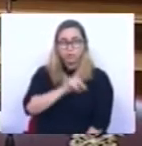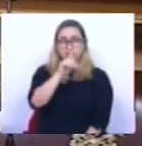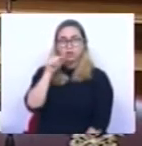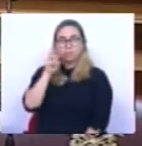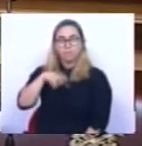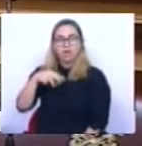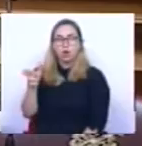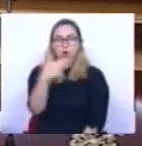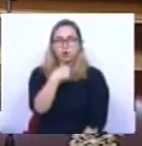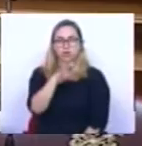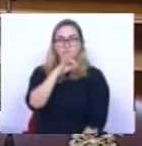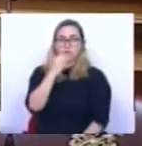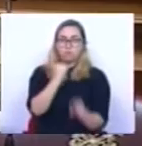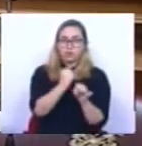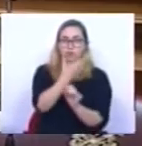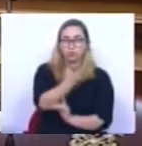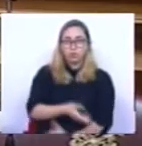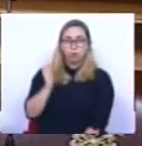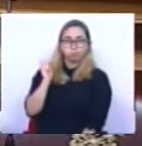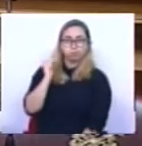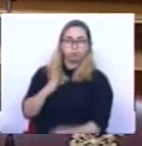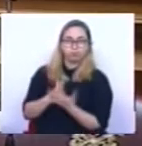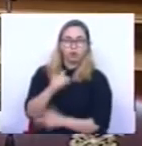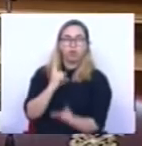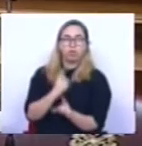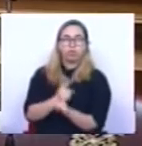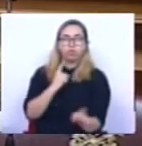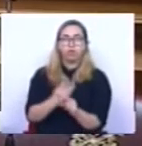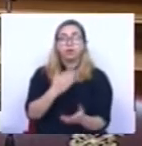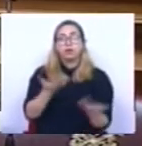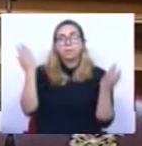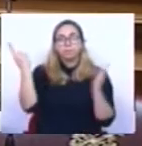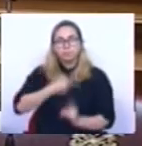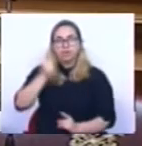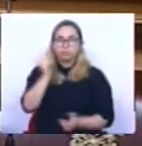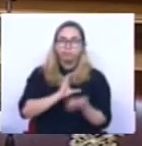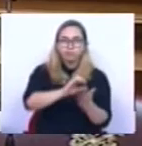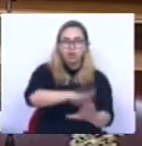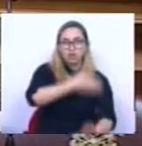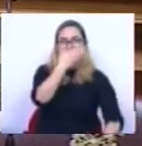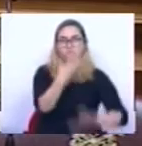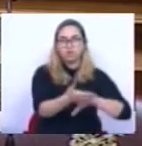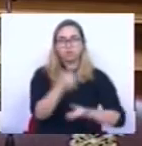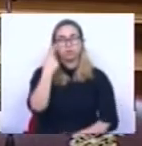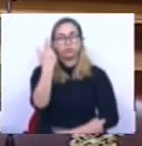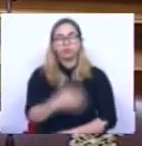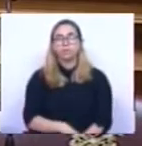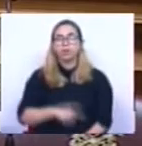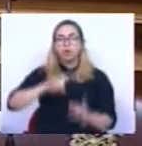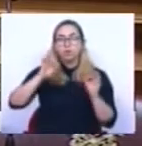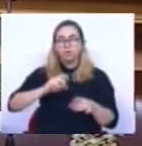de euros, situação recorrente nos últimos anos, exigindo por esse motivo a injeção de reforços extraordinários. No final